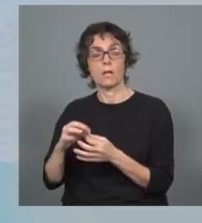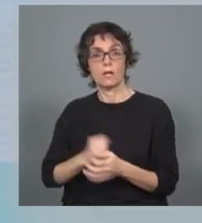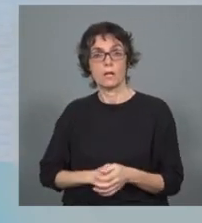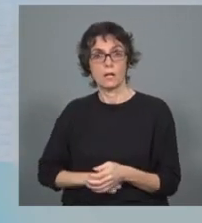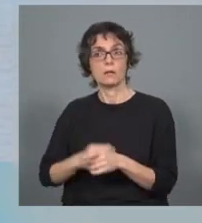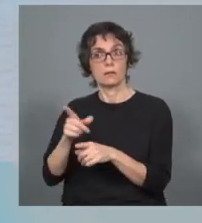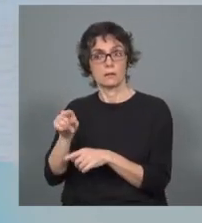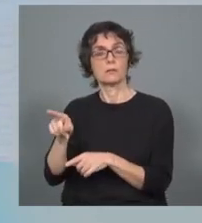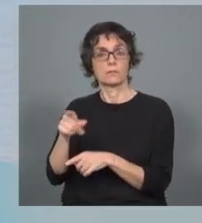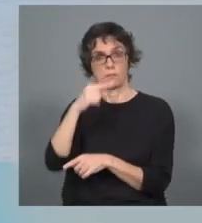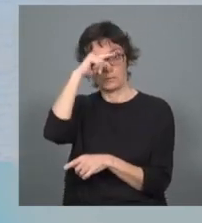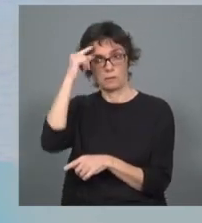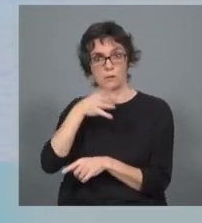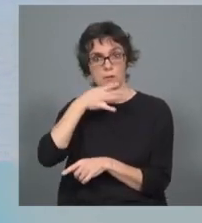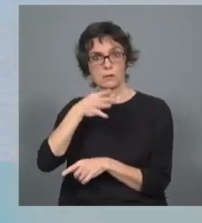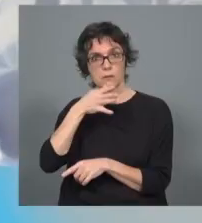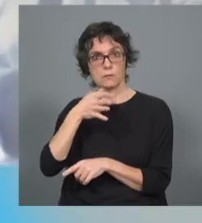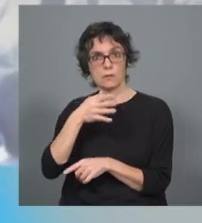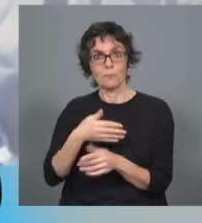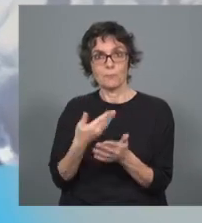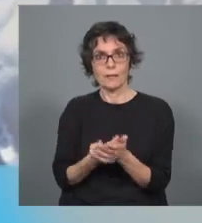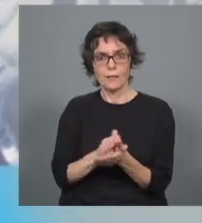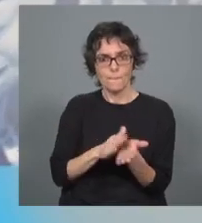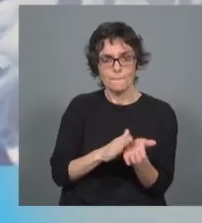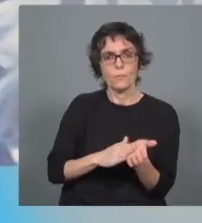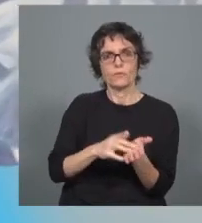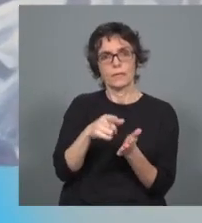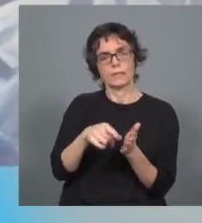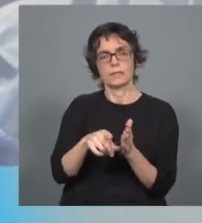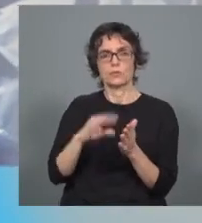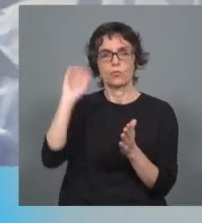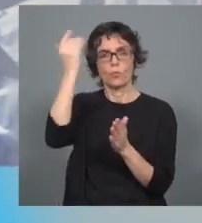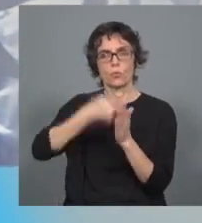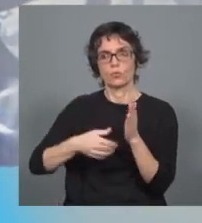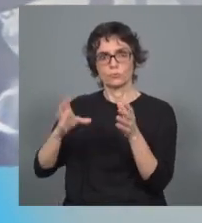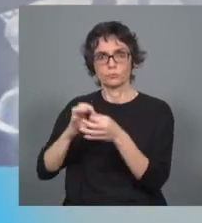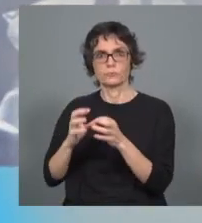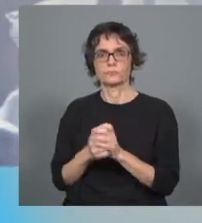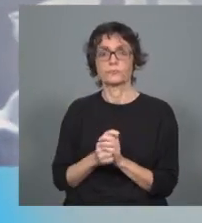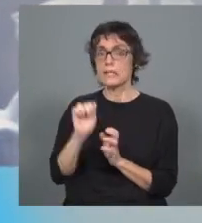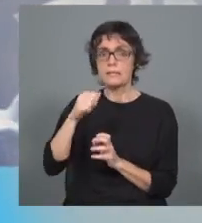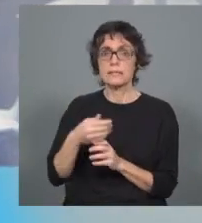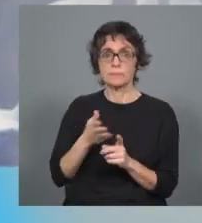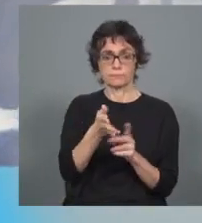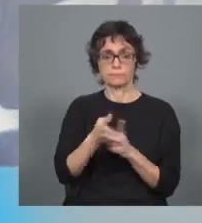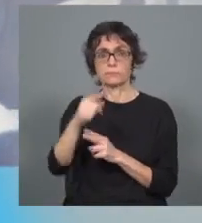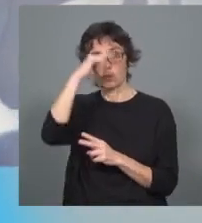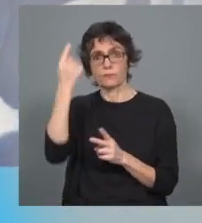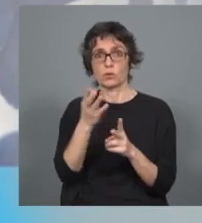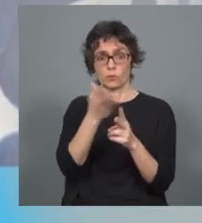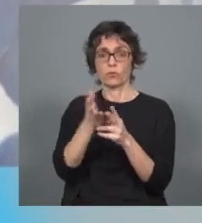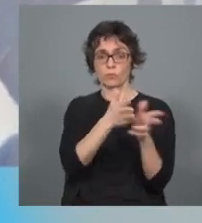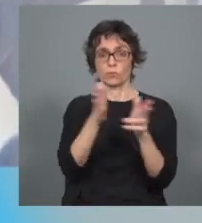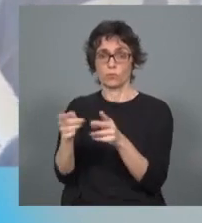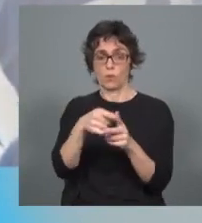existe em fundamentar a constitucionalidade. Lá está, duas dificuldades diferentes. Primeira dificuldade, não sabemos se ultrapassável, pensamos que também